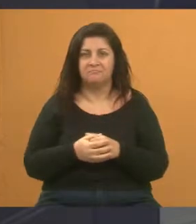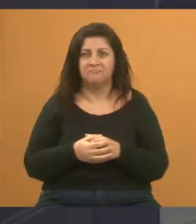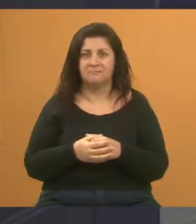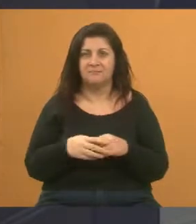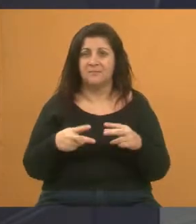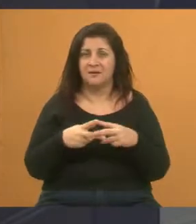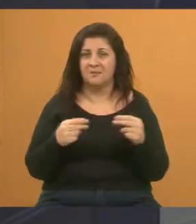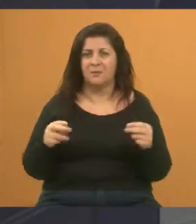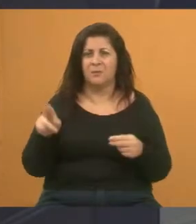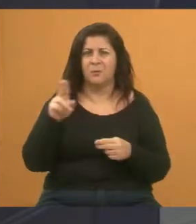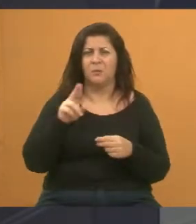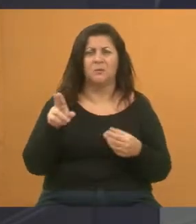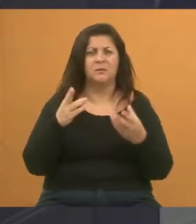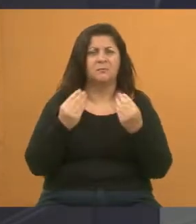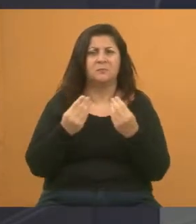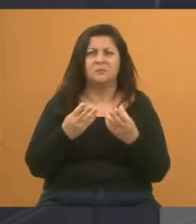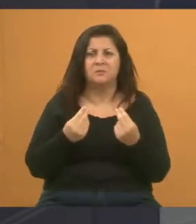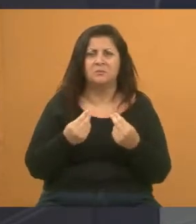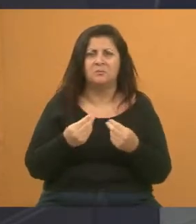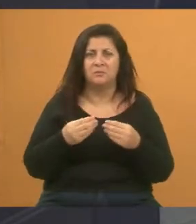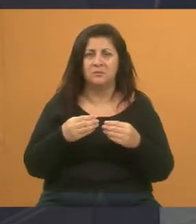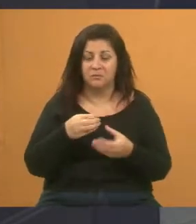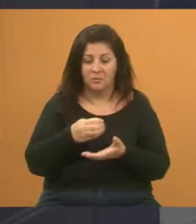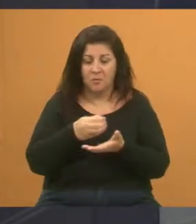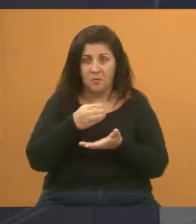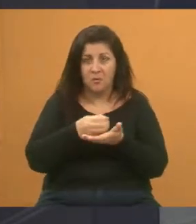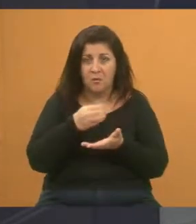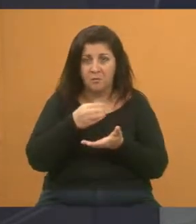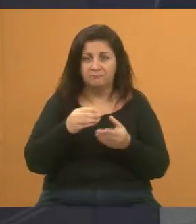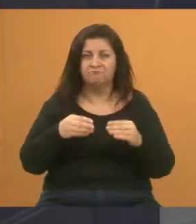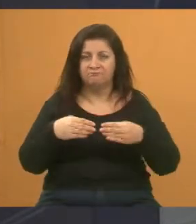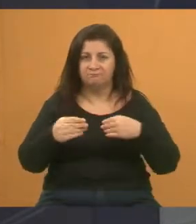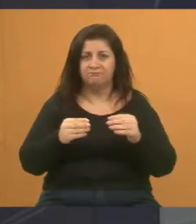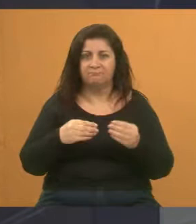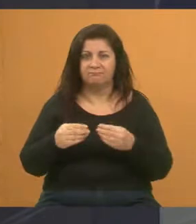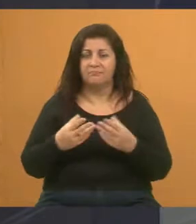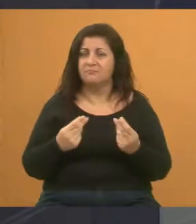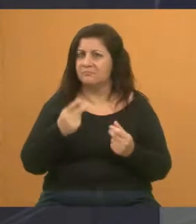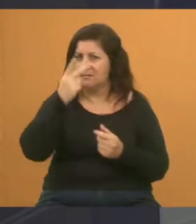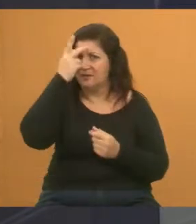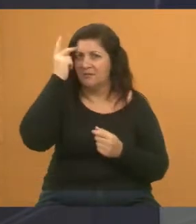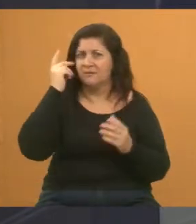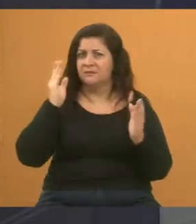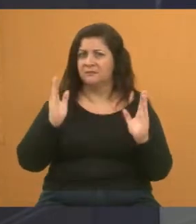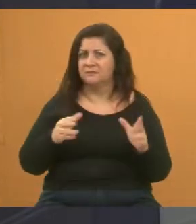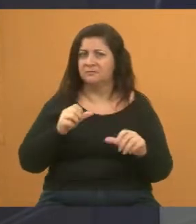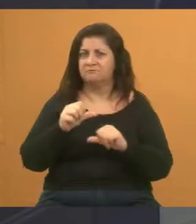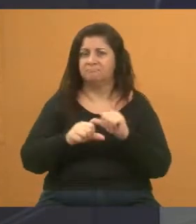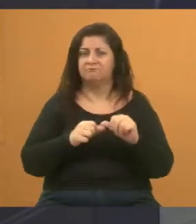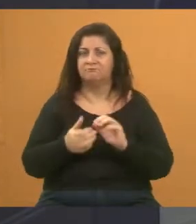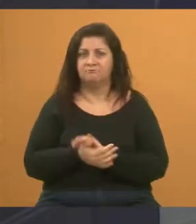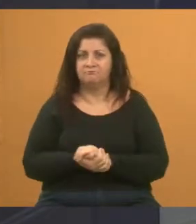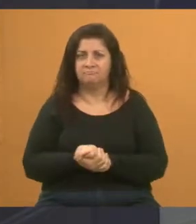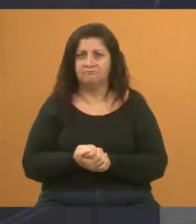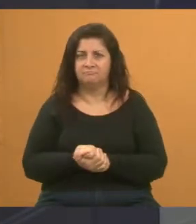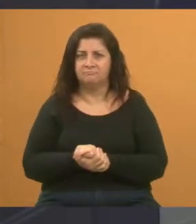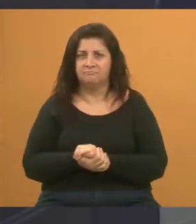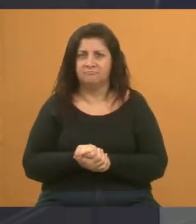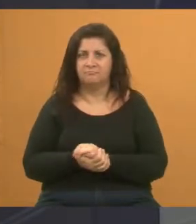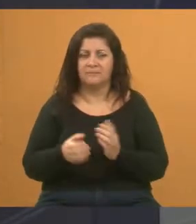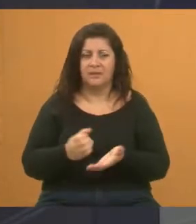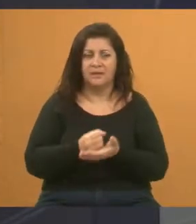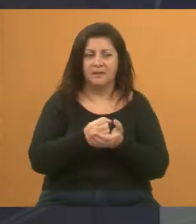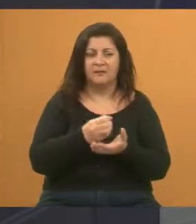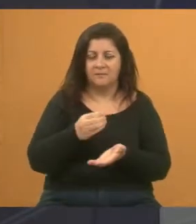coisa que a gente mais usa hoje é os copinhos plásticos. E muita gente tem mudado já. Muita gente já está trazendo